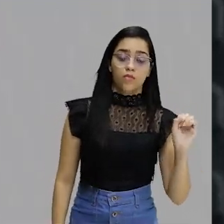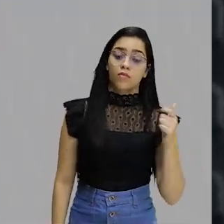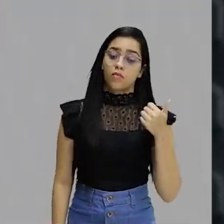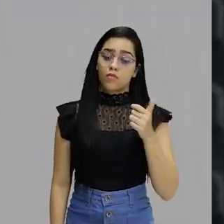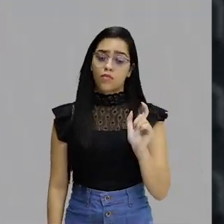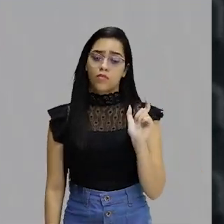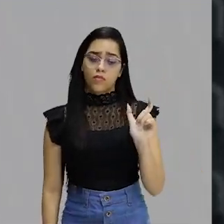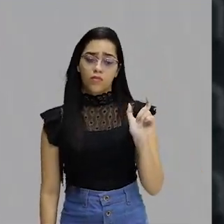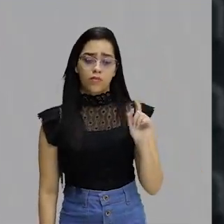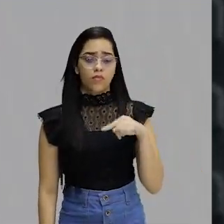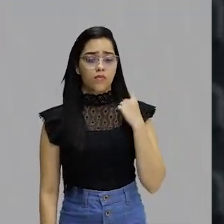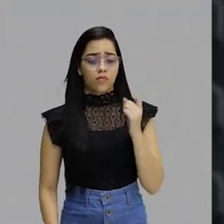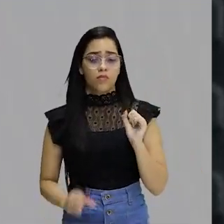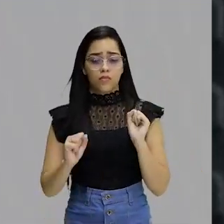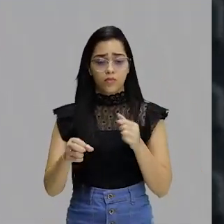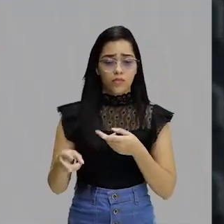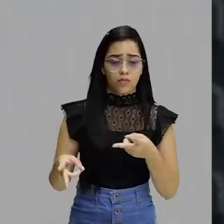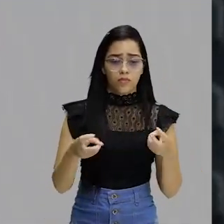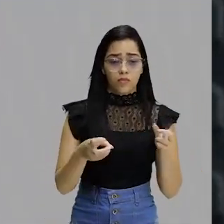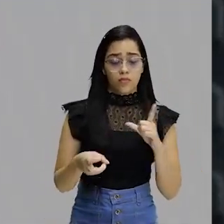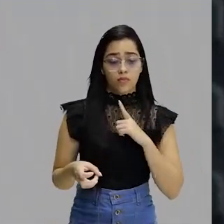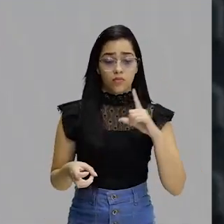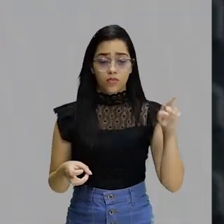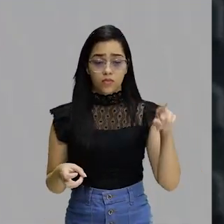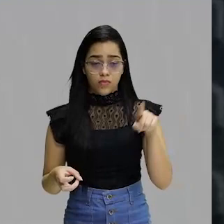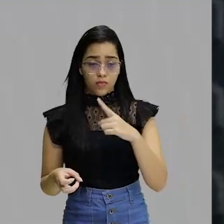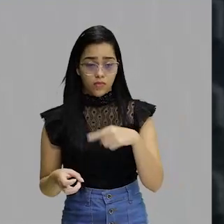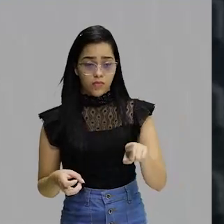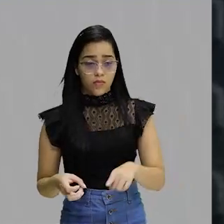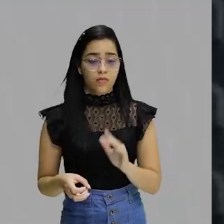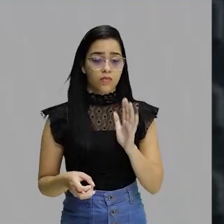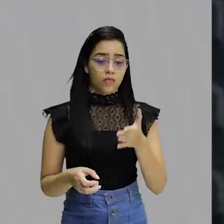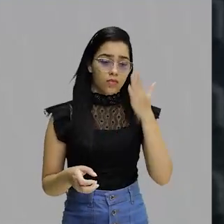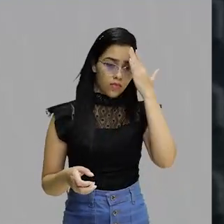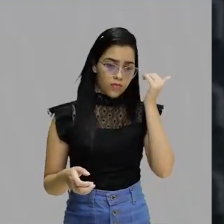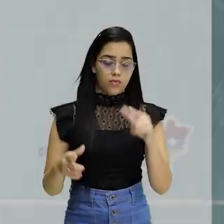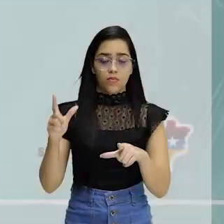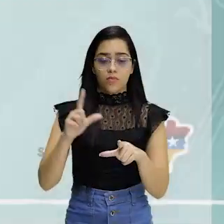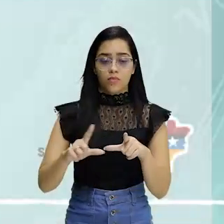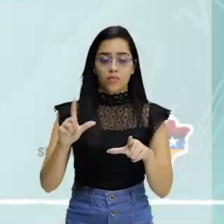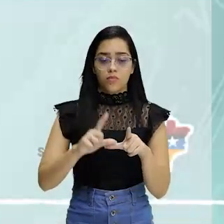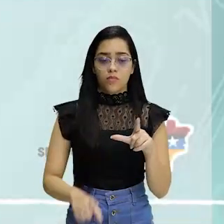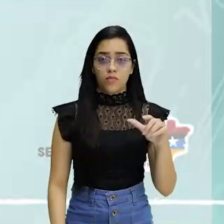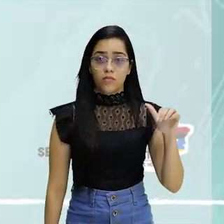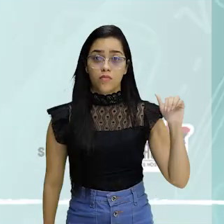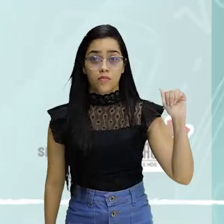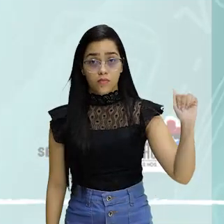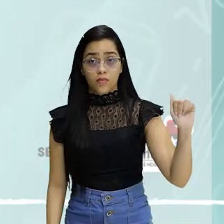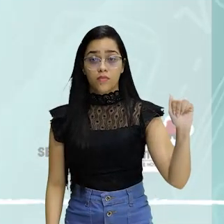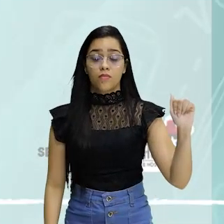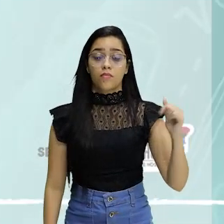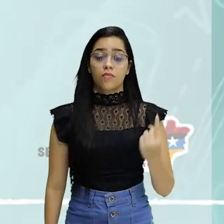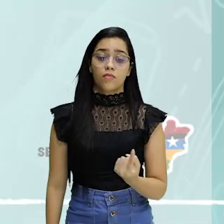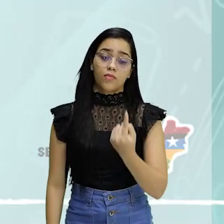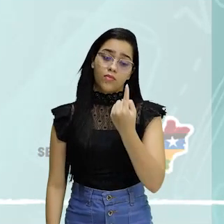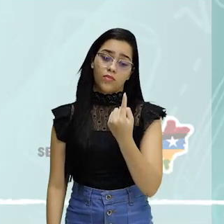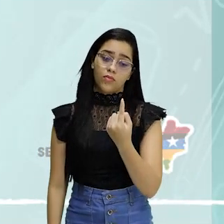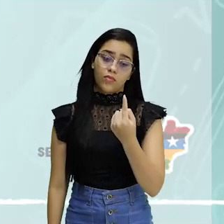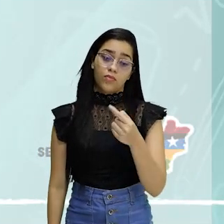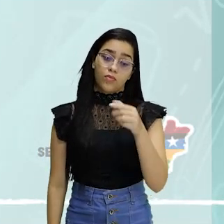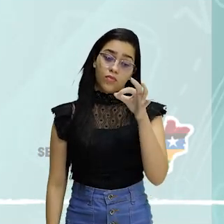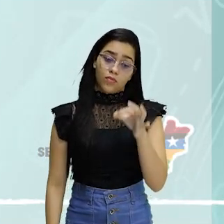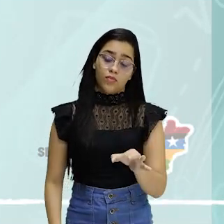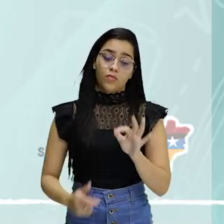epifitismo. E como nós já podemos ver, por eliminação, nós já sabemos que vai ser a letra A, que é a única alternativa